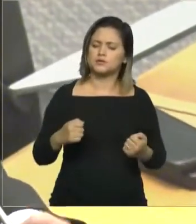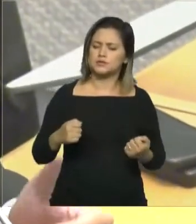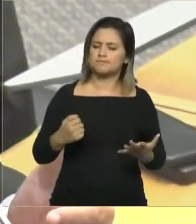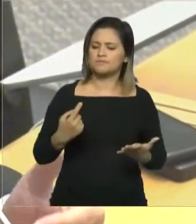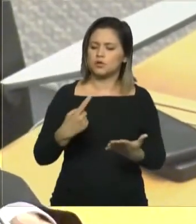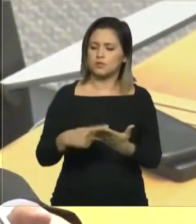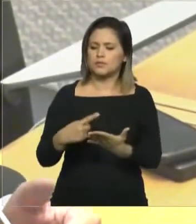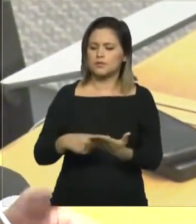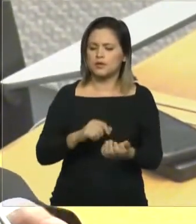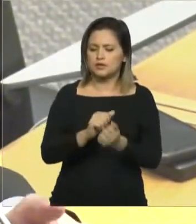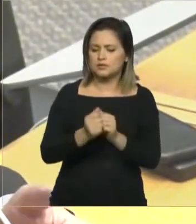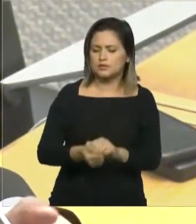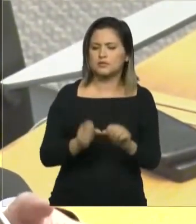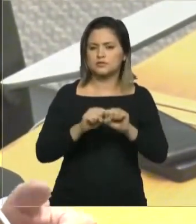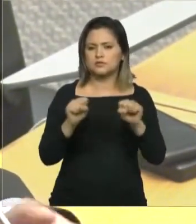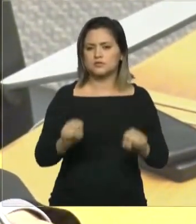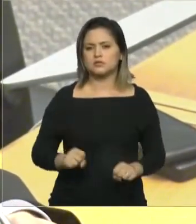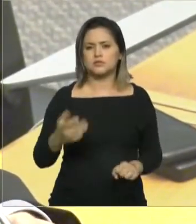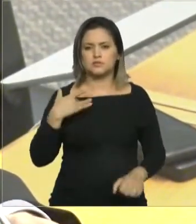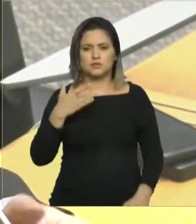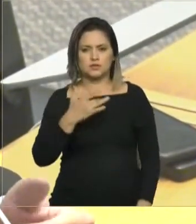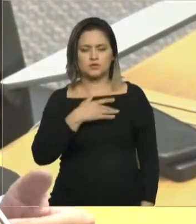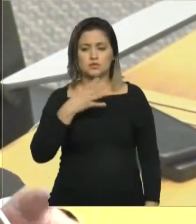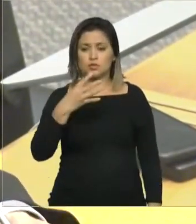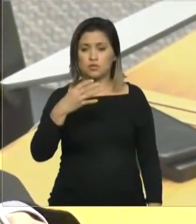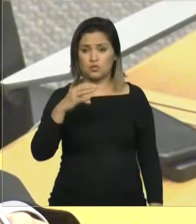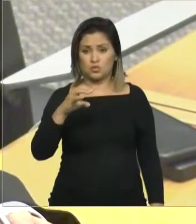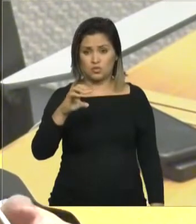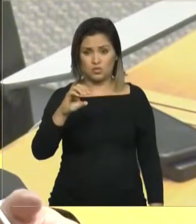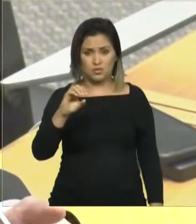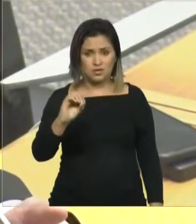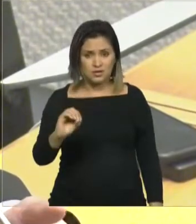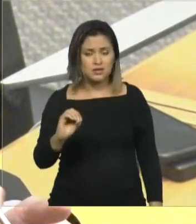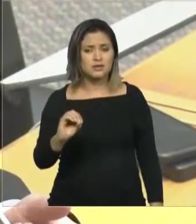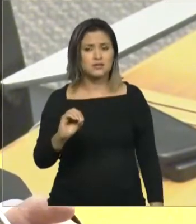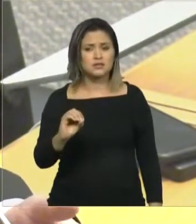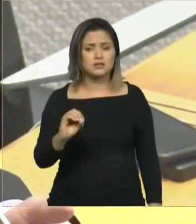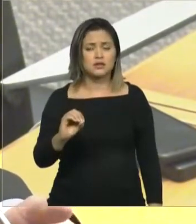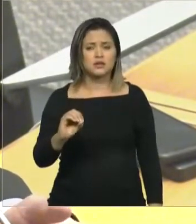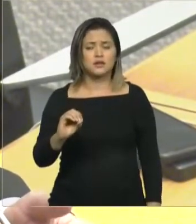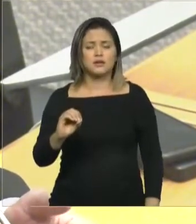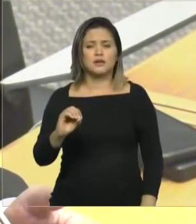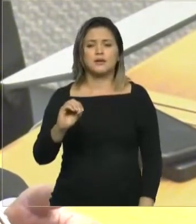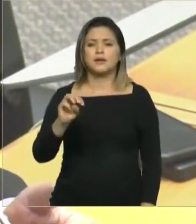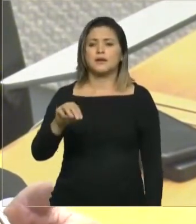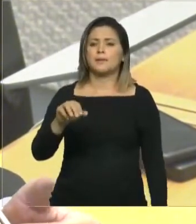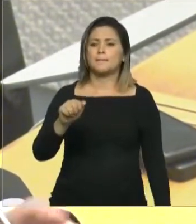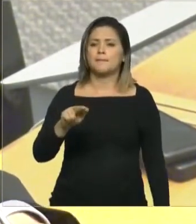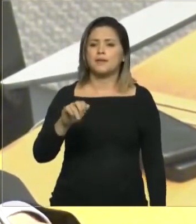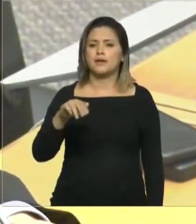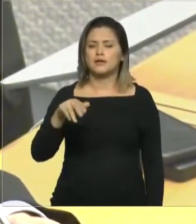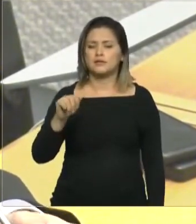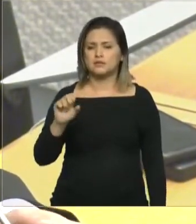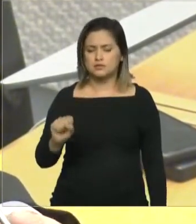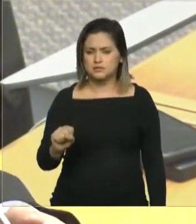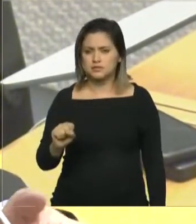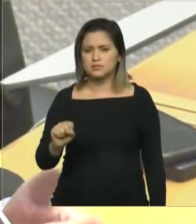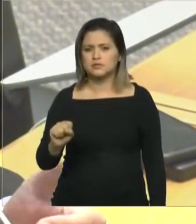saúde. 40 máquinas de hemodiálise inauguradas hoje, atendimento mensal de 240 pacientes,